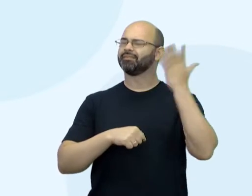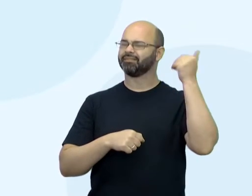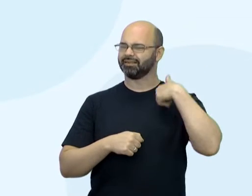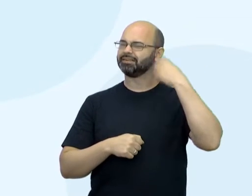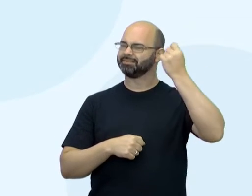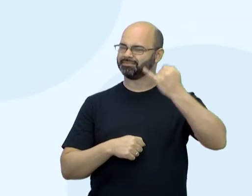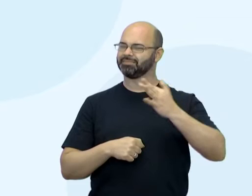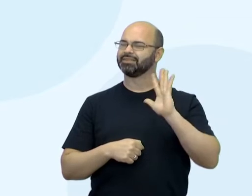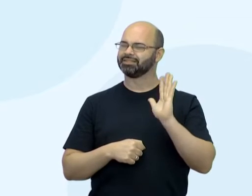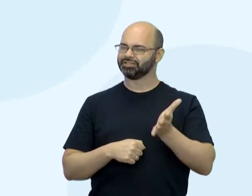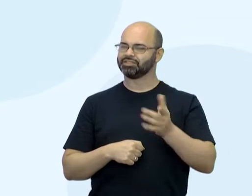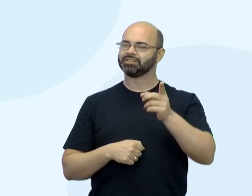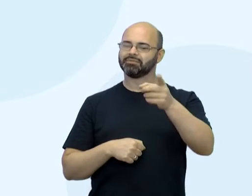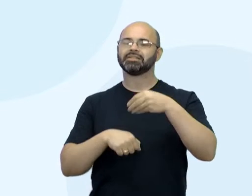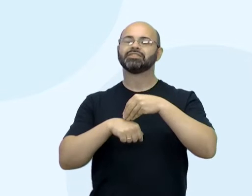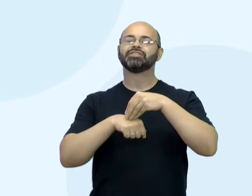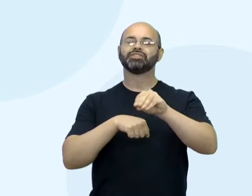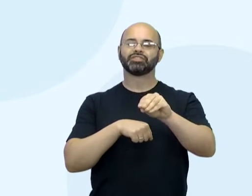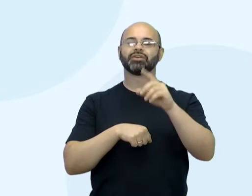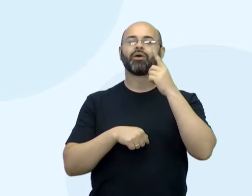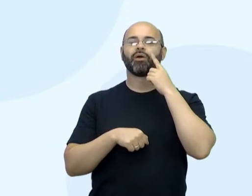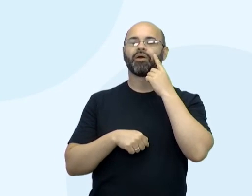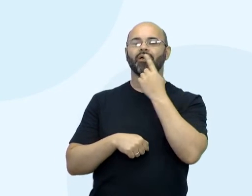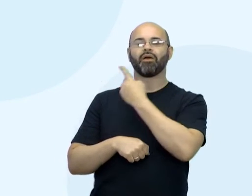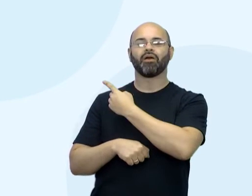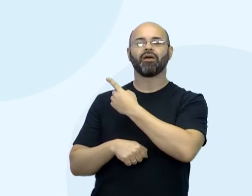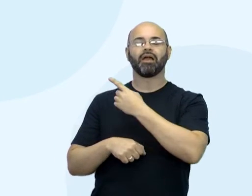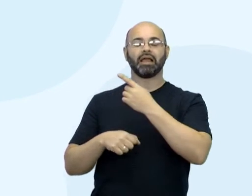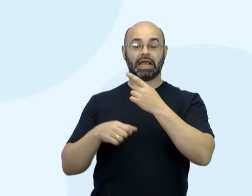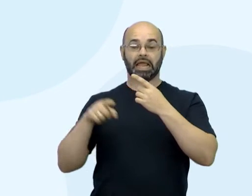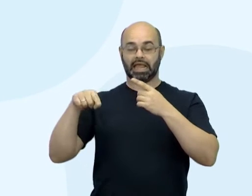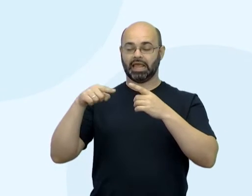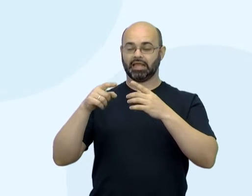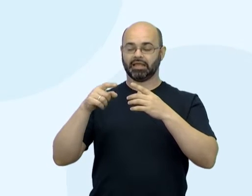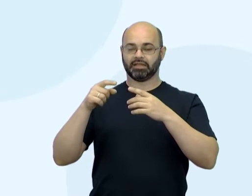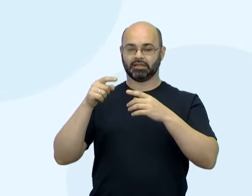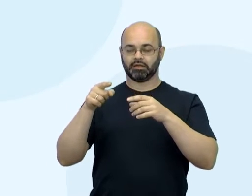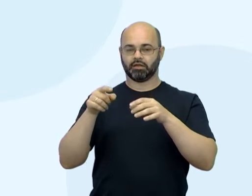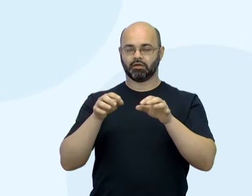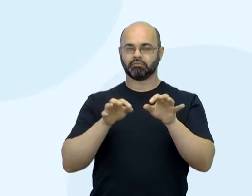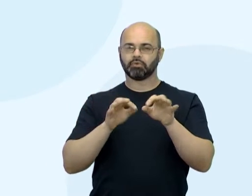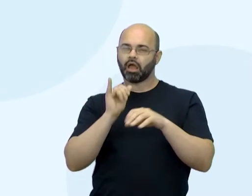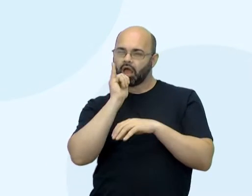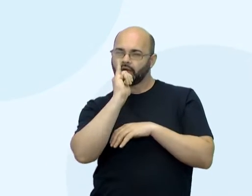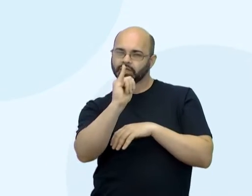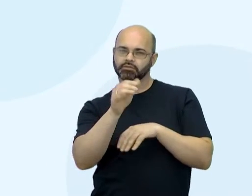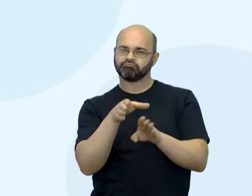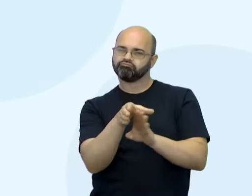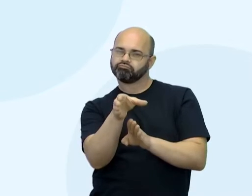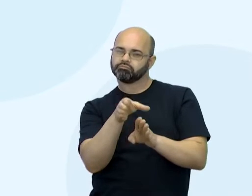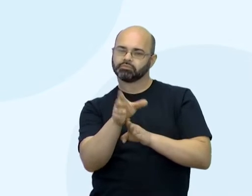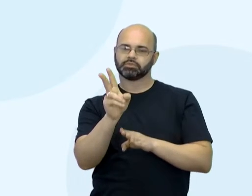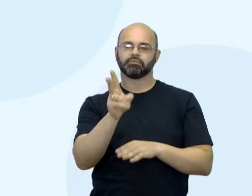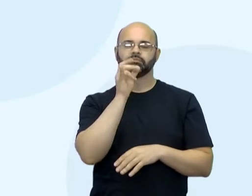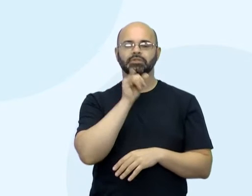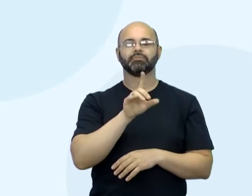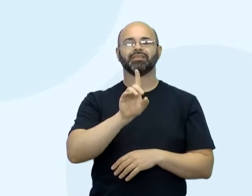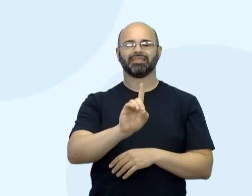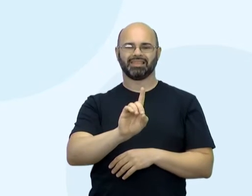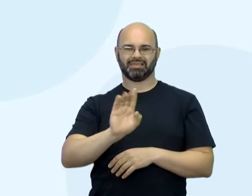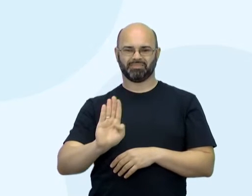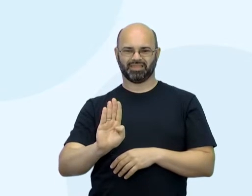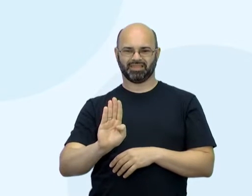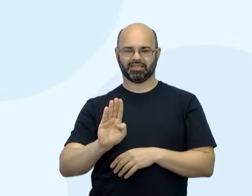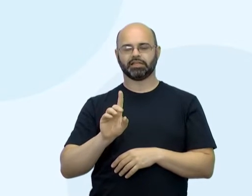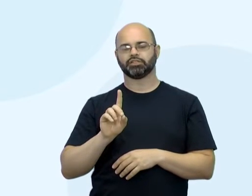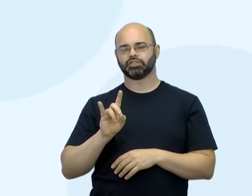para você fazer aí o que a gente coloca sempre como orientação lá de você. Como é que a gente faz em um diário de bordo?